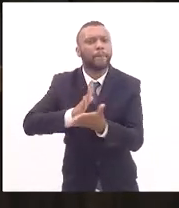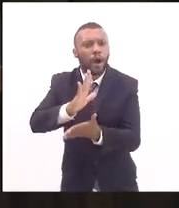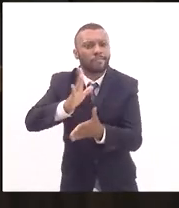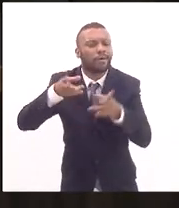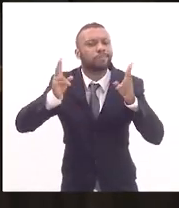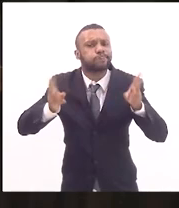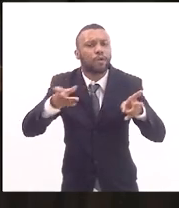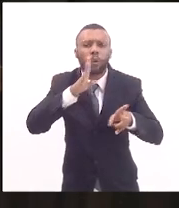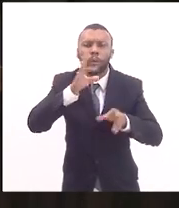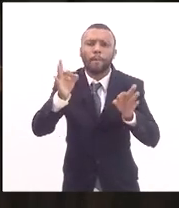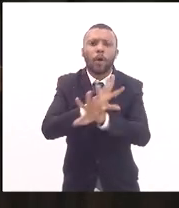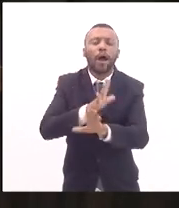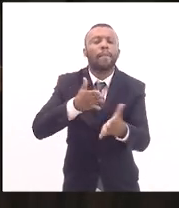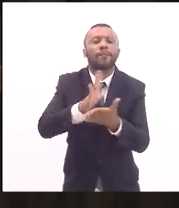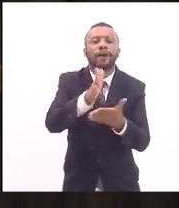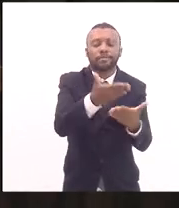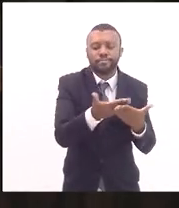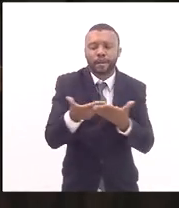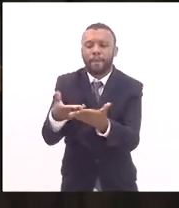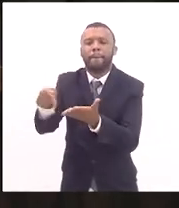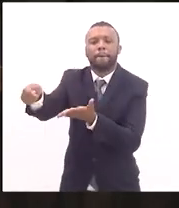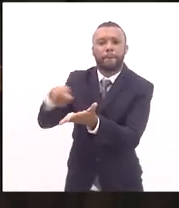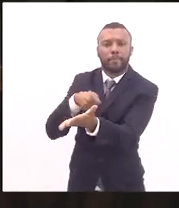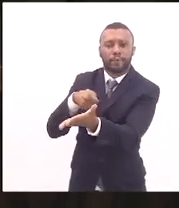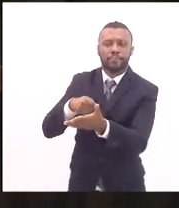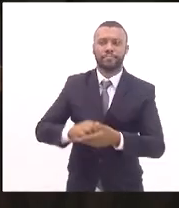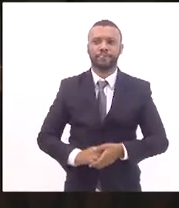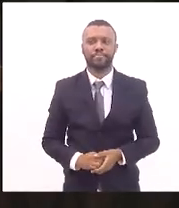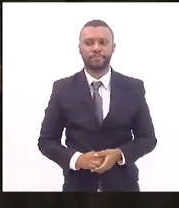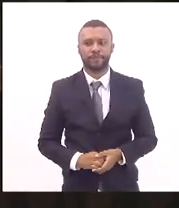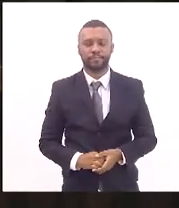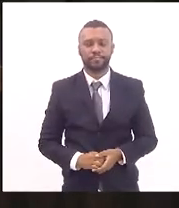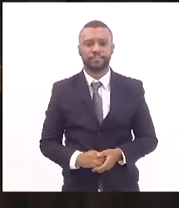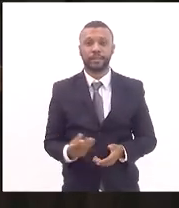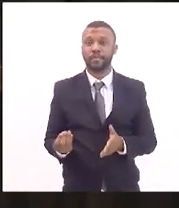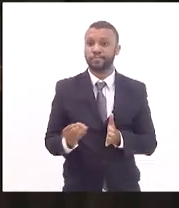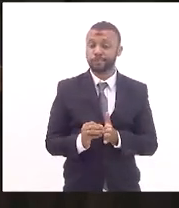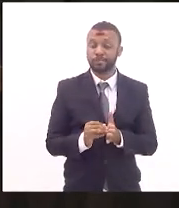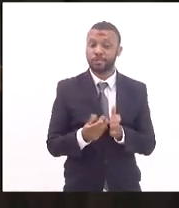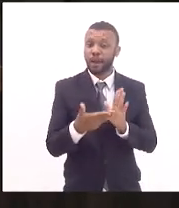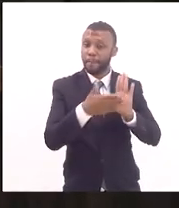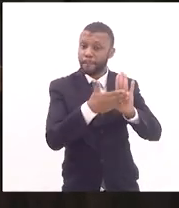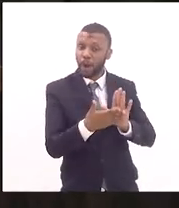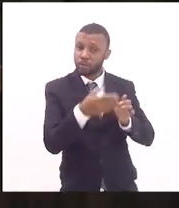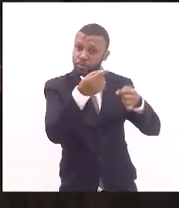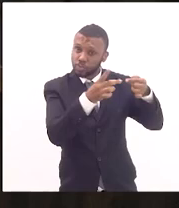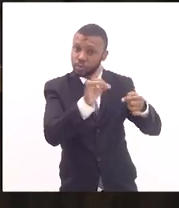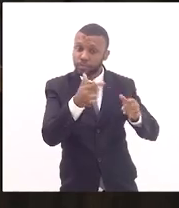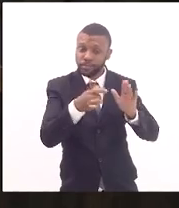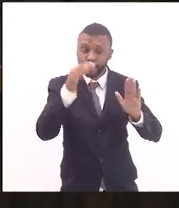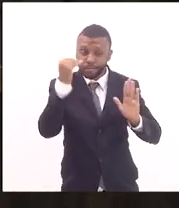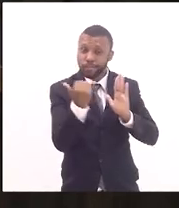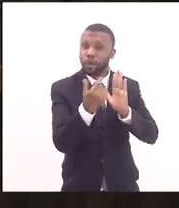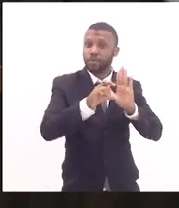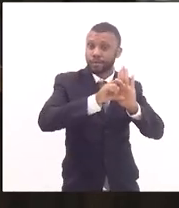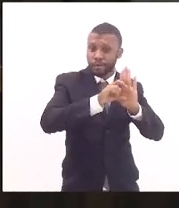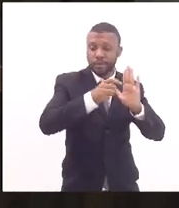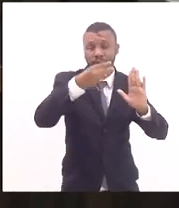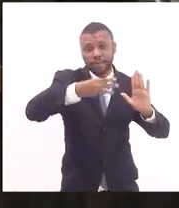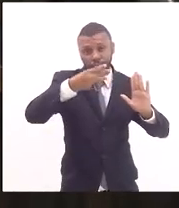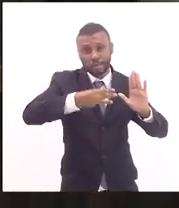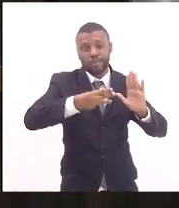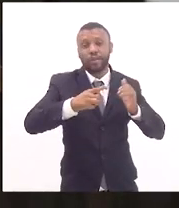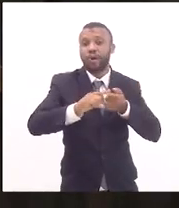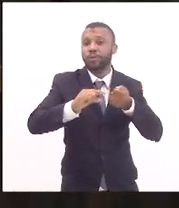e manias comissão aprovado vai à promulgação a cruz da Ordem do dia de acordo com o parágrafo terceiro do artigo 47 do